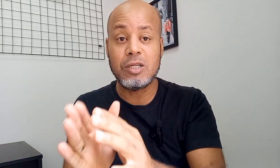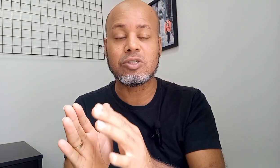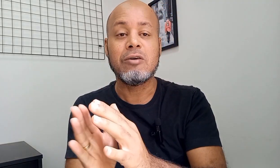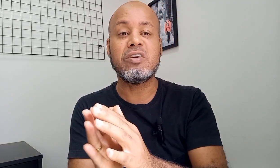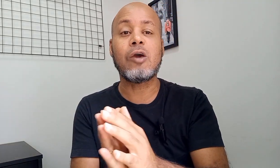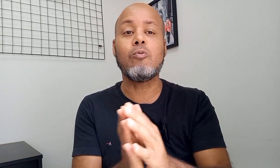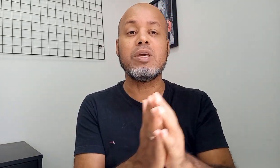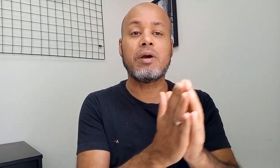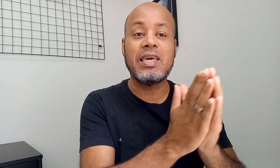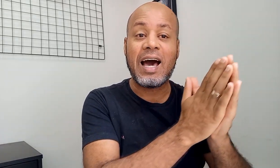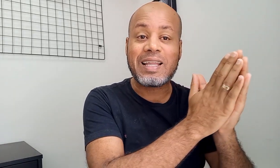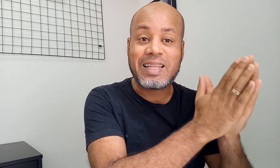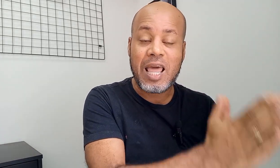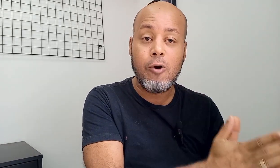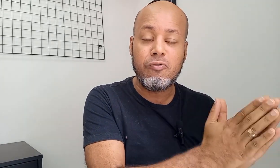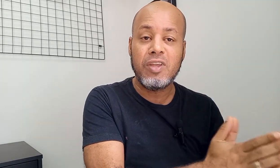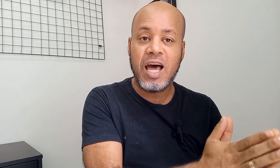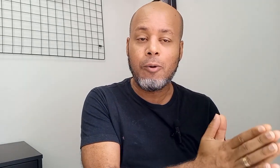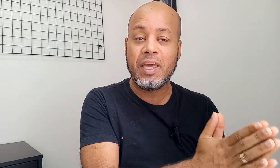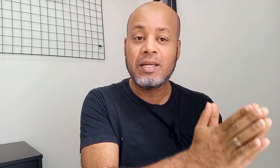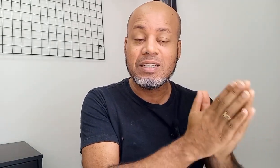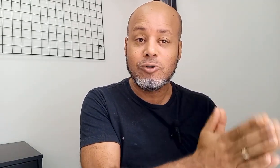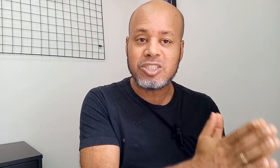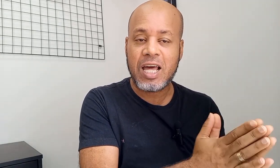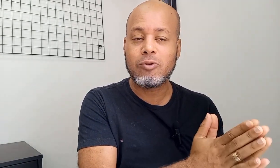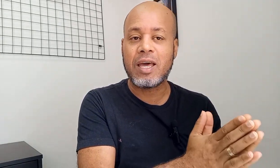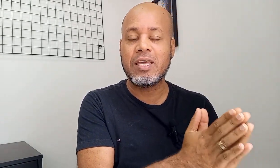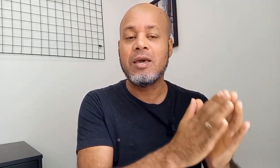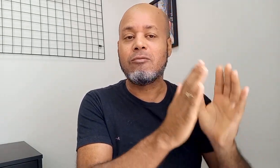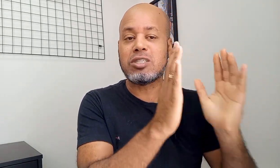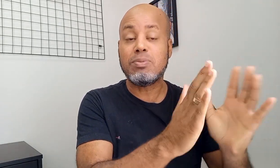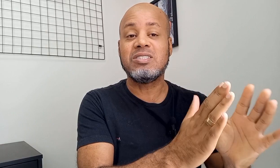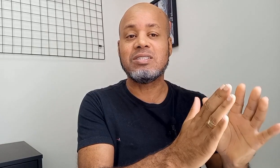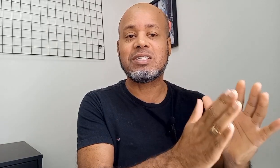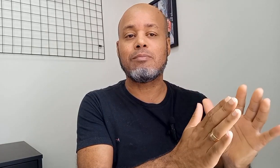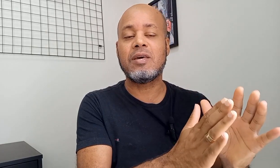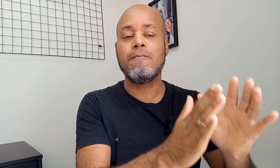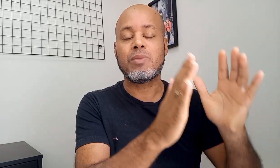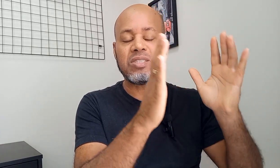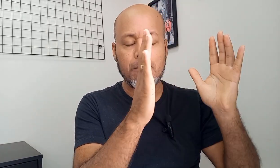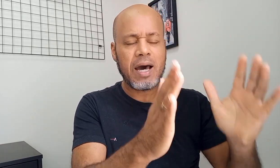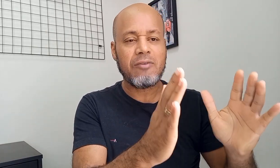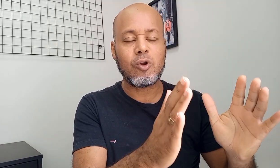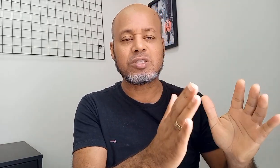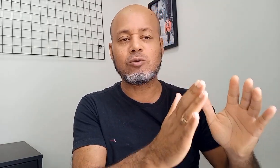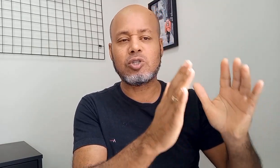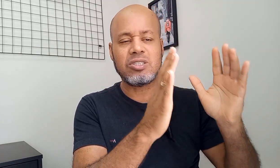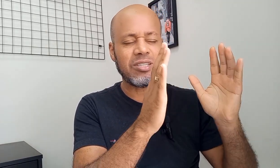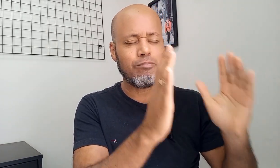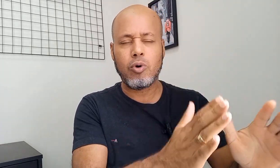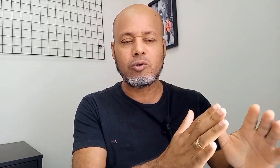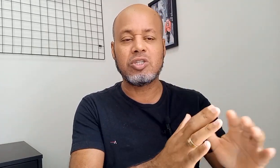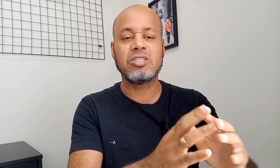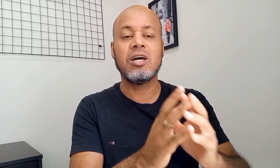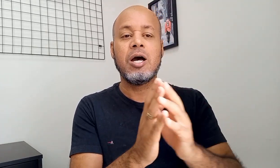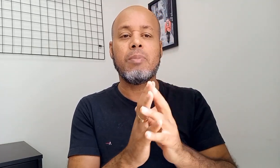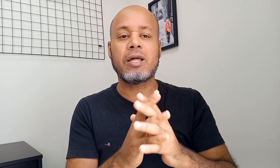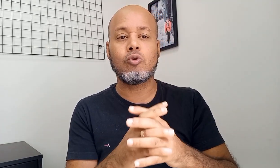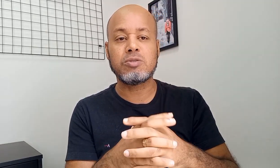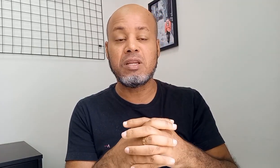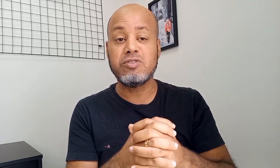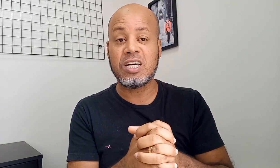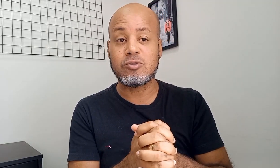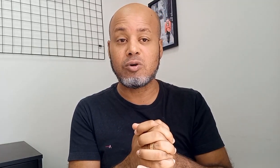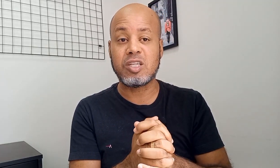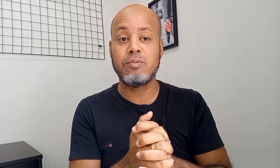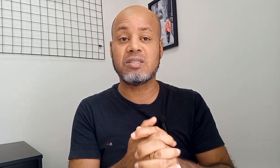Meninas, meninos, fiquem comigo aqui até o final, hein? Não saiam daí, você precisa saber dessa maravilhosa notícia, essa boa notícia para